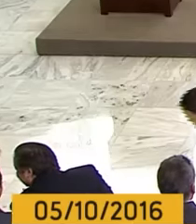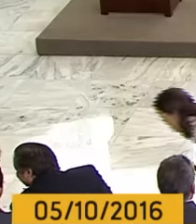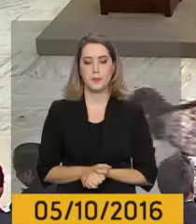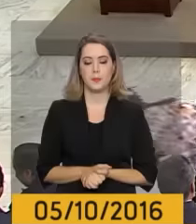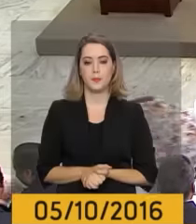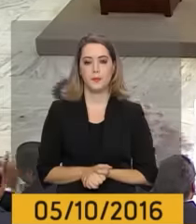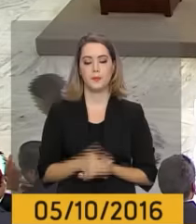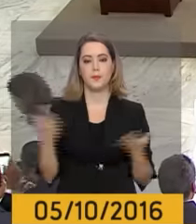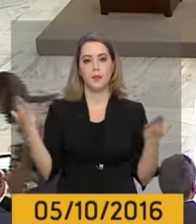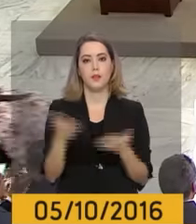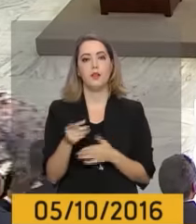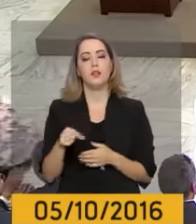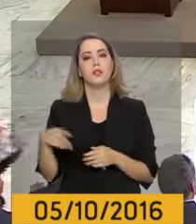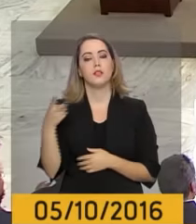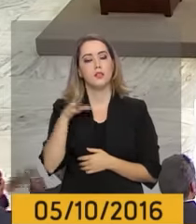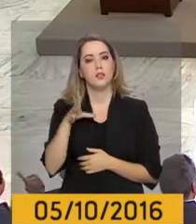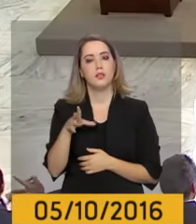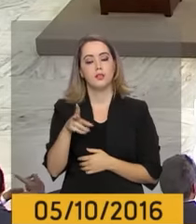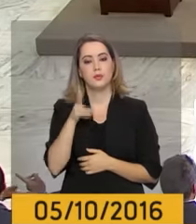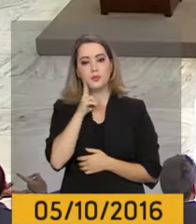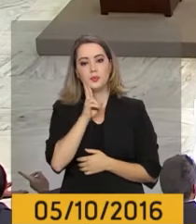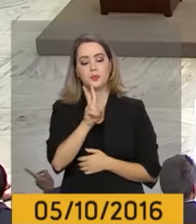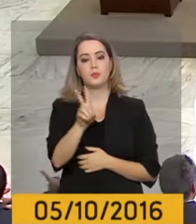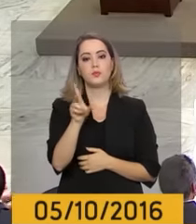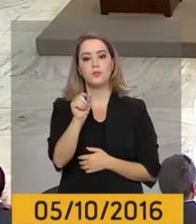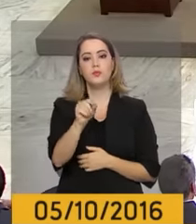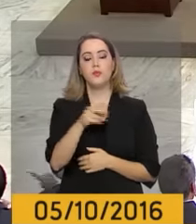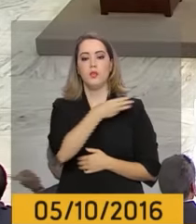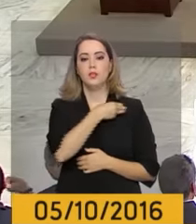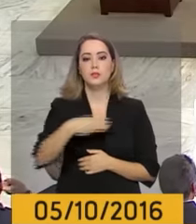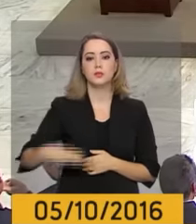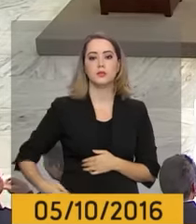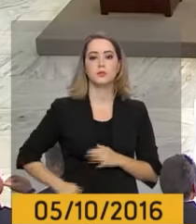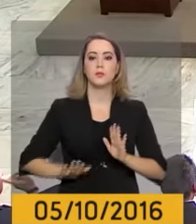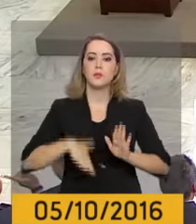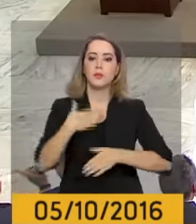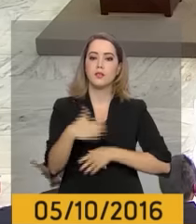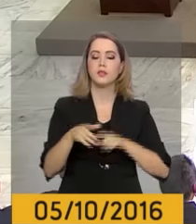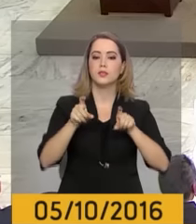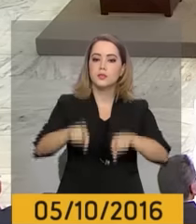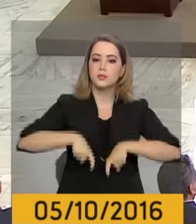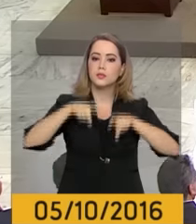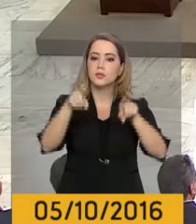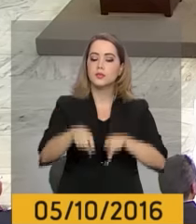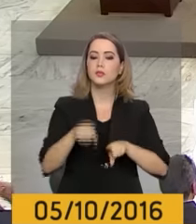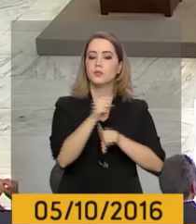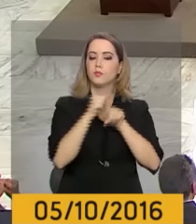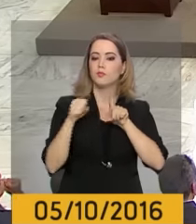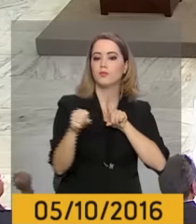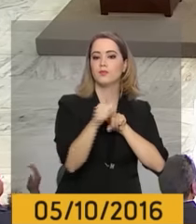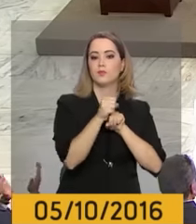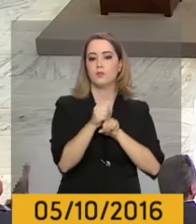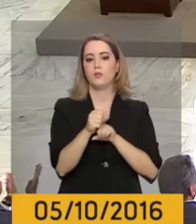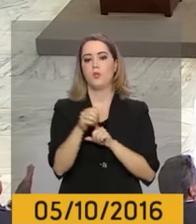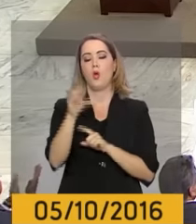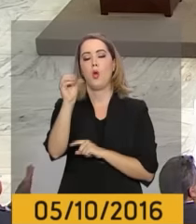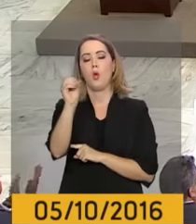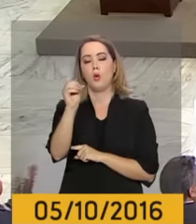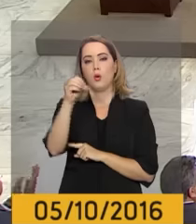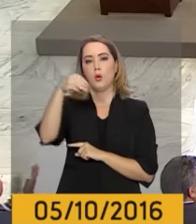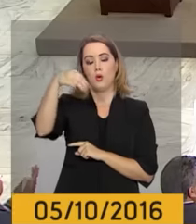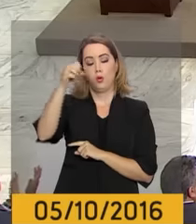Em seguida, ouviremos as palavras do ministro do Desenvolvimento Social e Agrário, Osmar Terra.